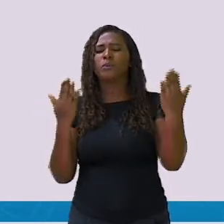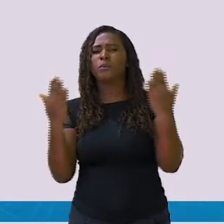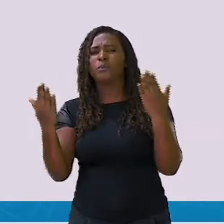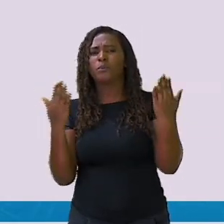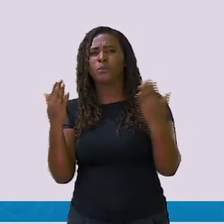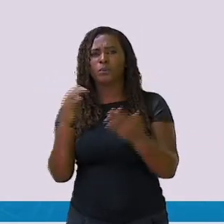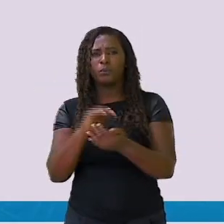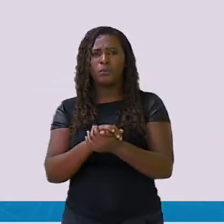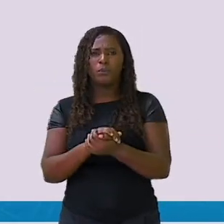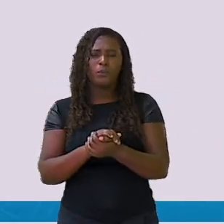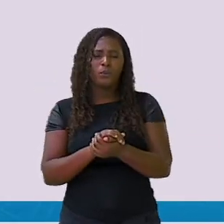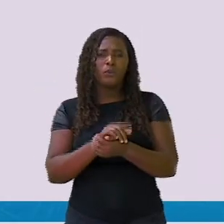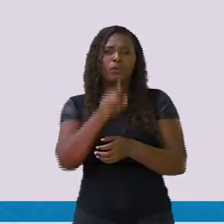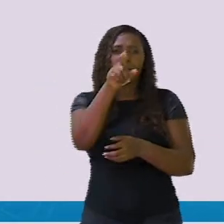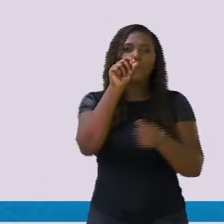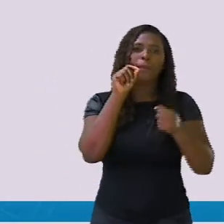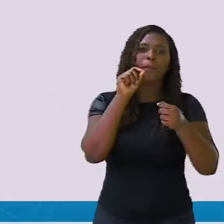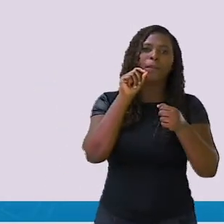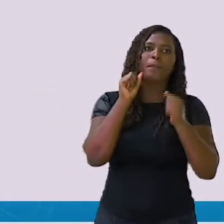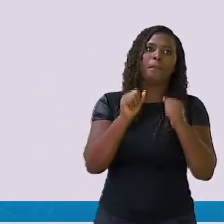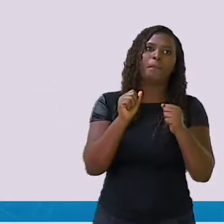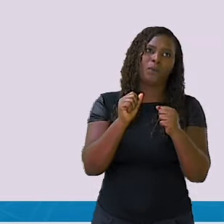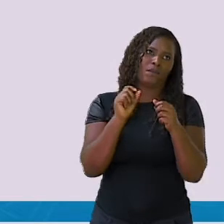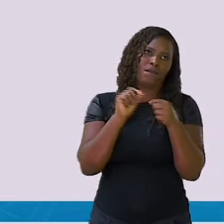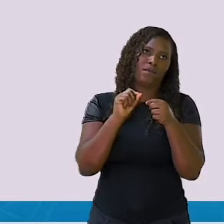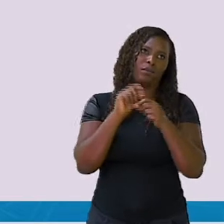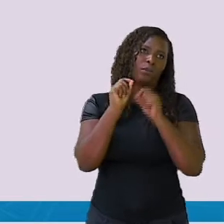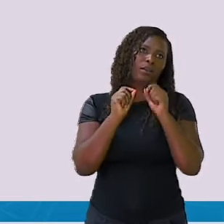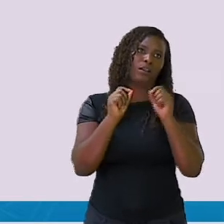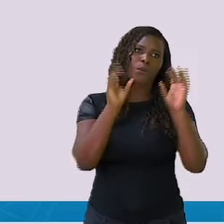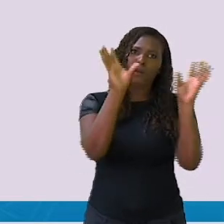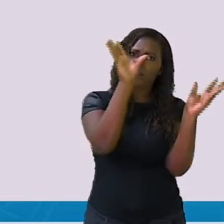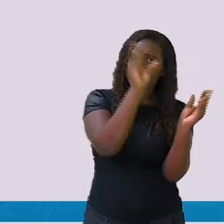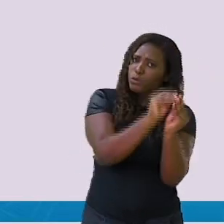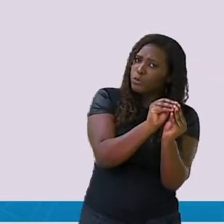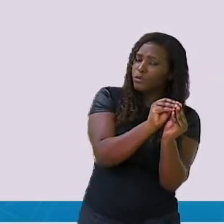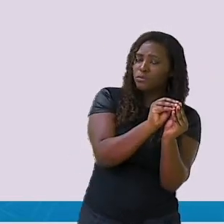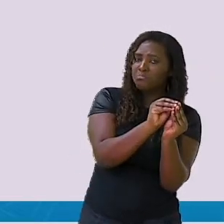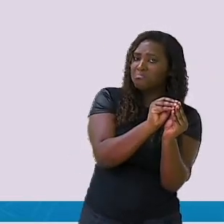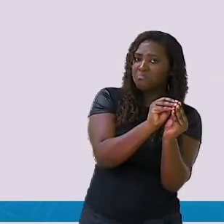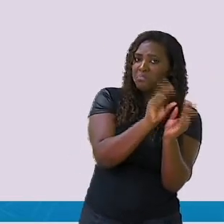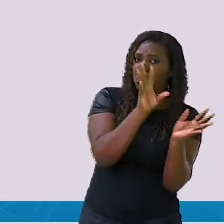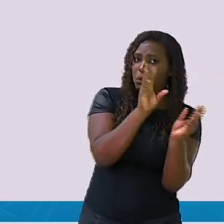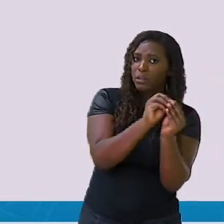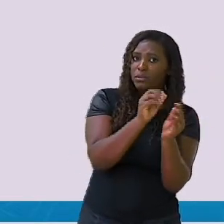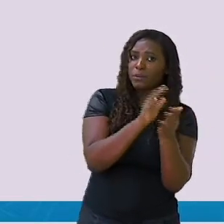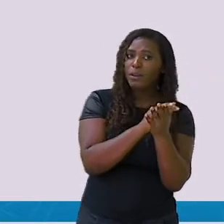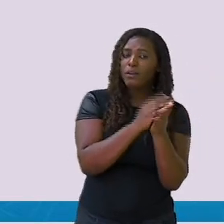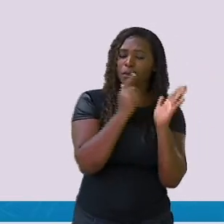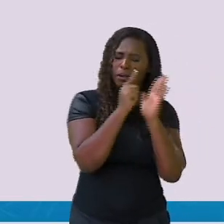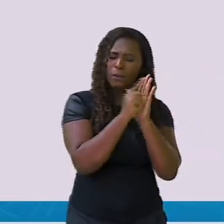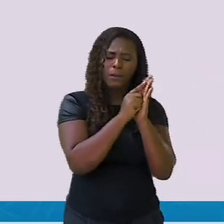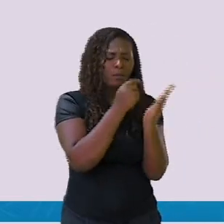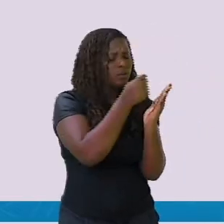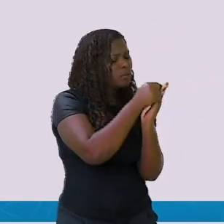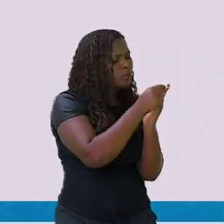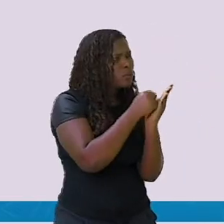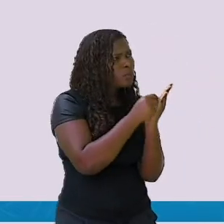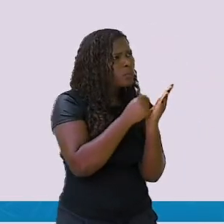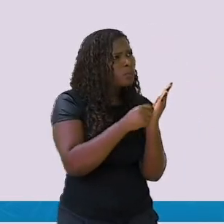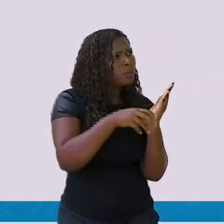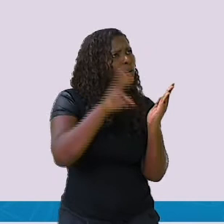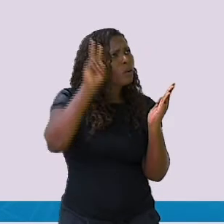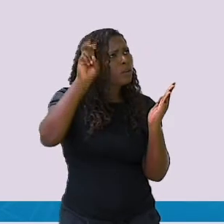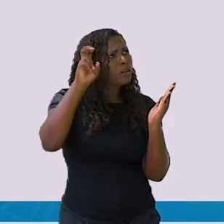fazer um resumo. Eu posso fazer um resumo, pegar uma folha e fazer um resumo sobre tudo aquilo que eu aprendi. O mapa mental é